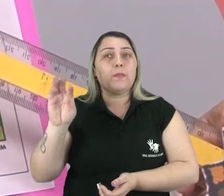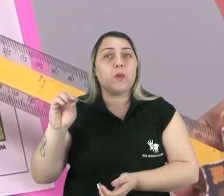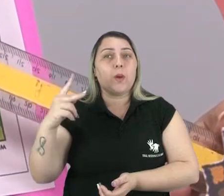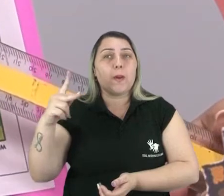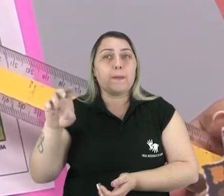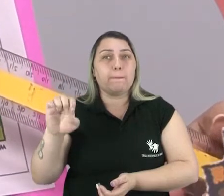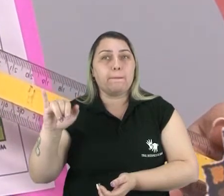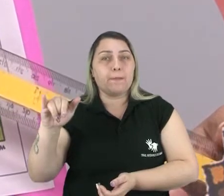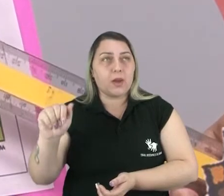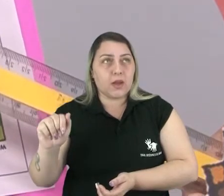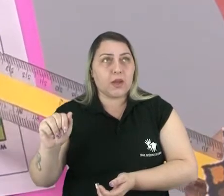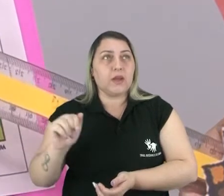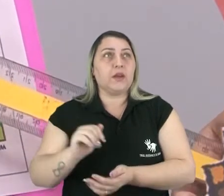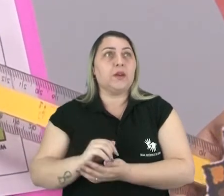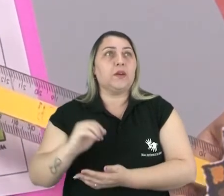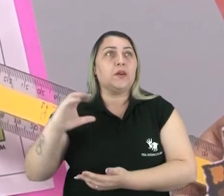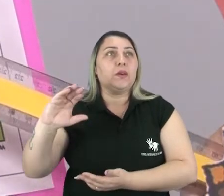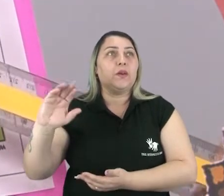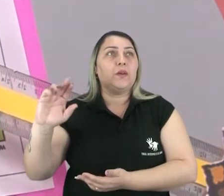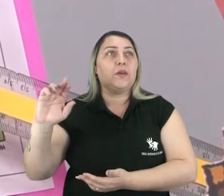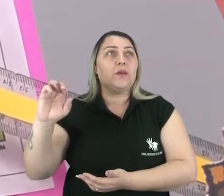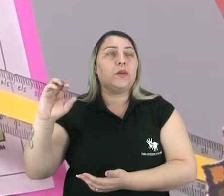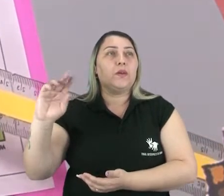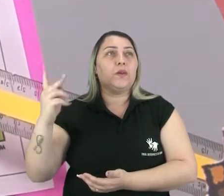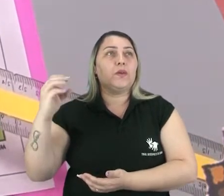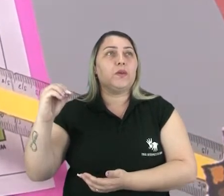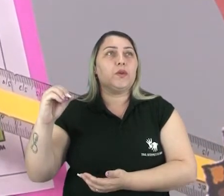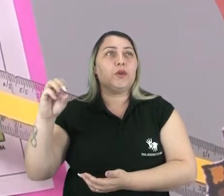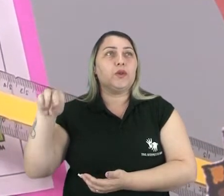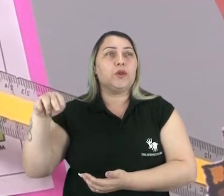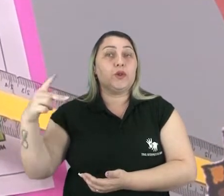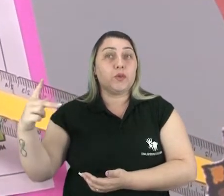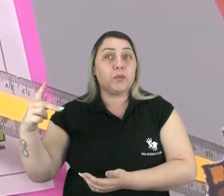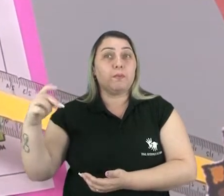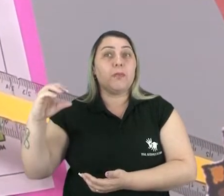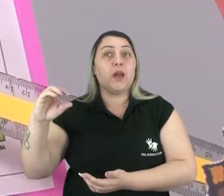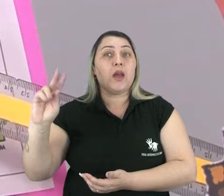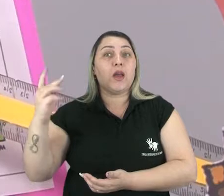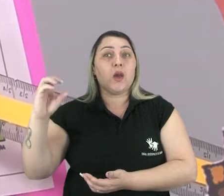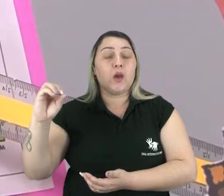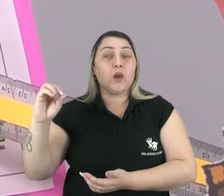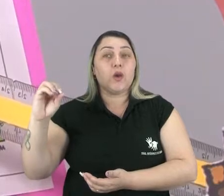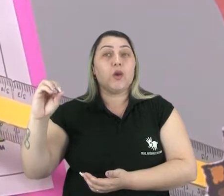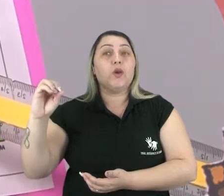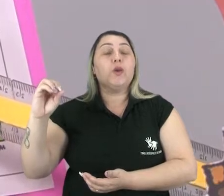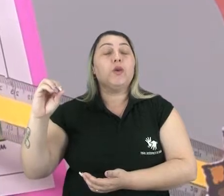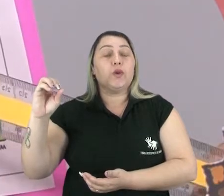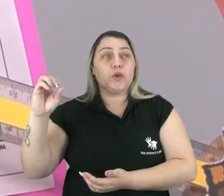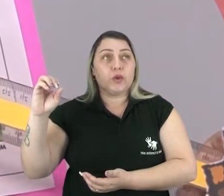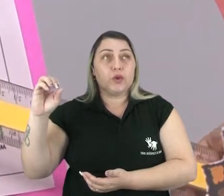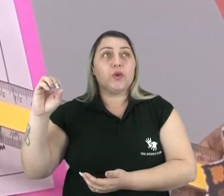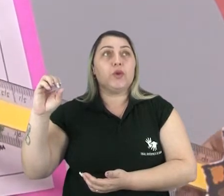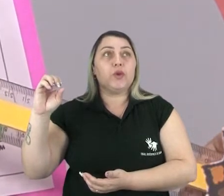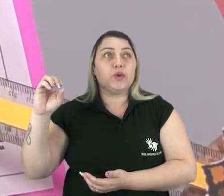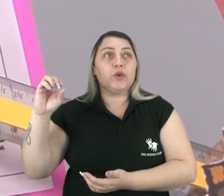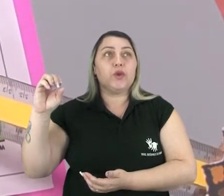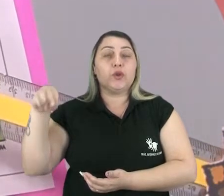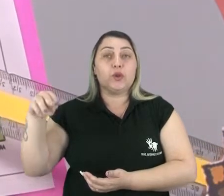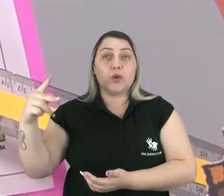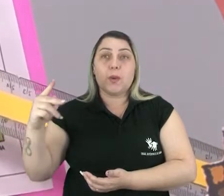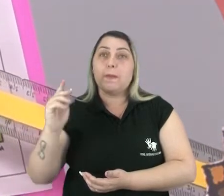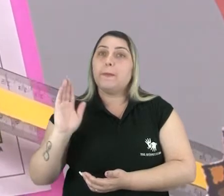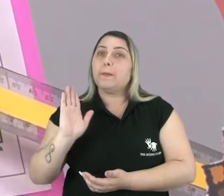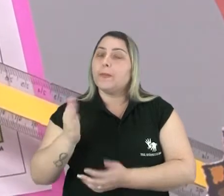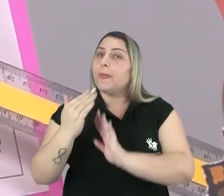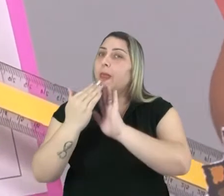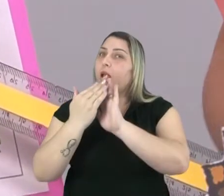Chup. Chup, chup. Significa o quê? Que alguém está mordendo, alguém mordeu.